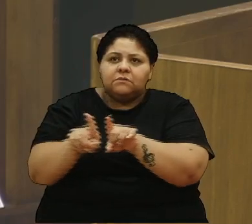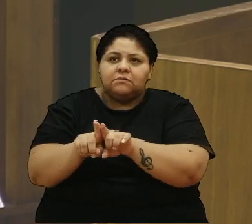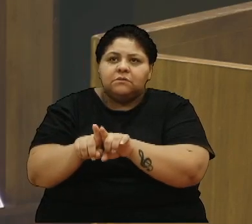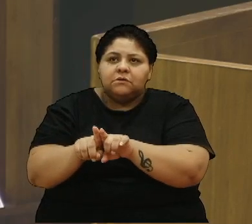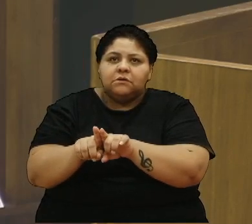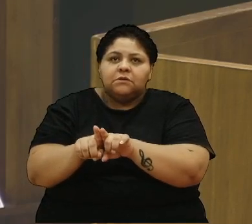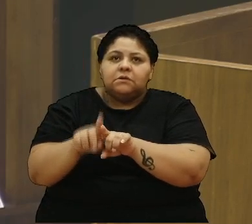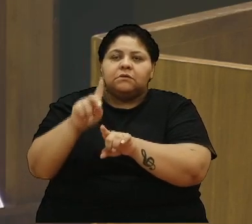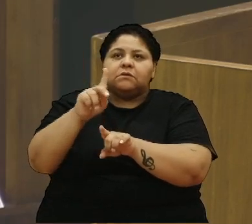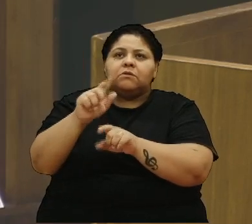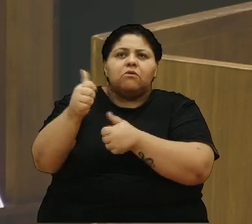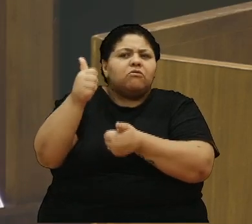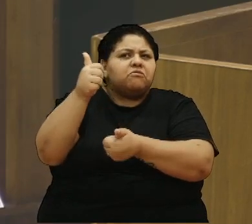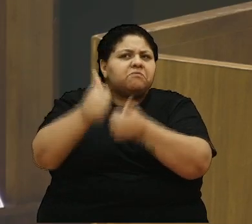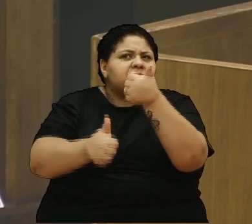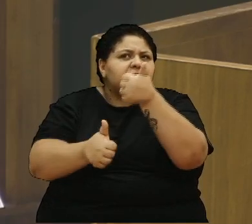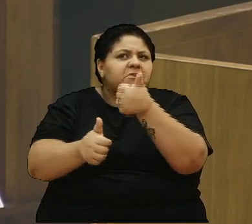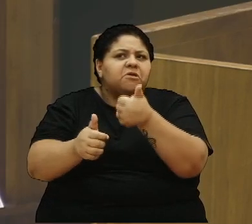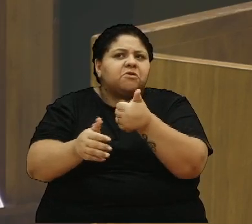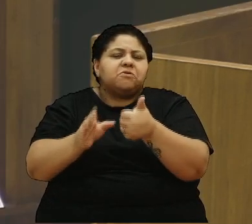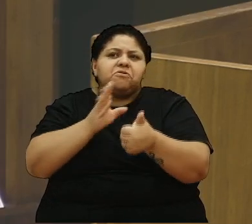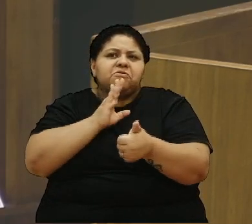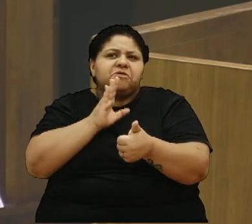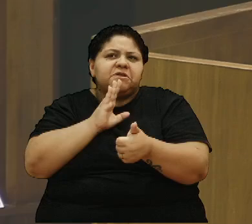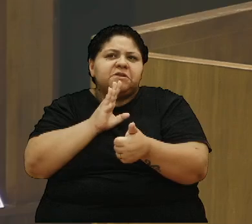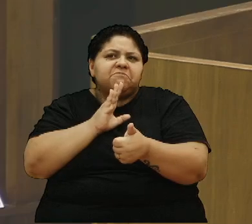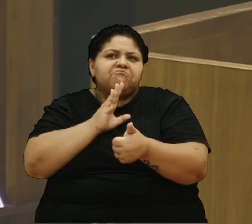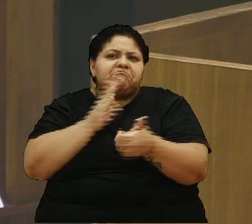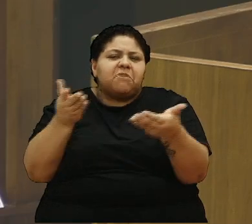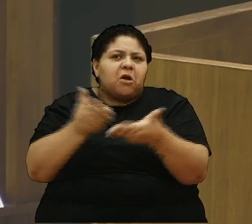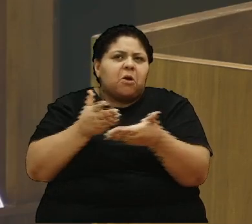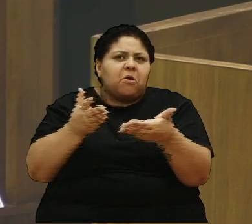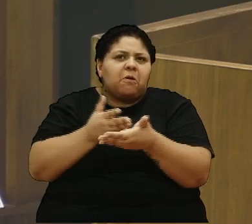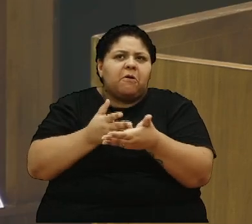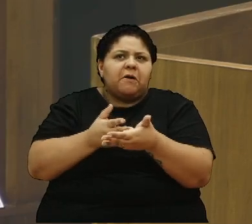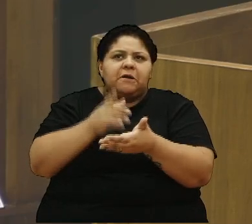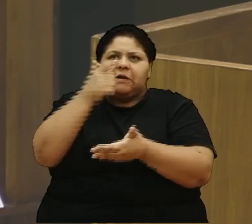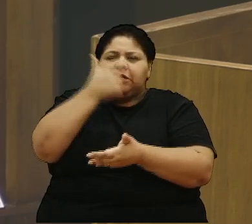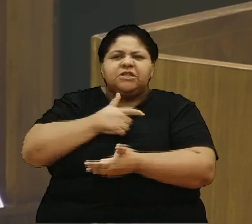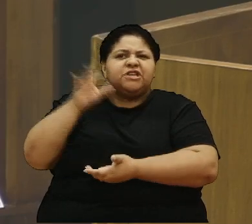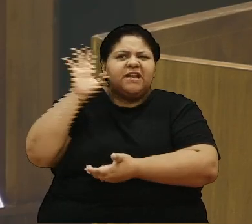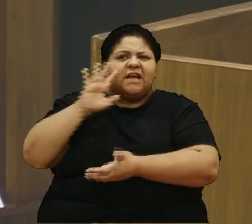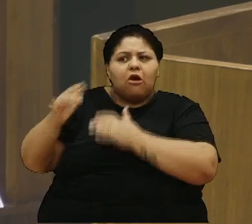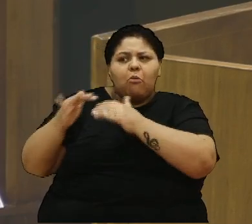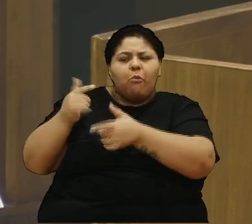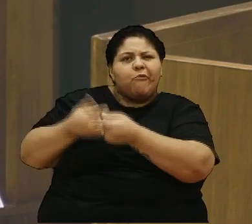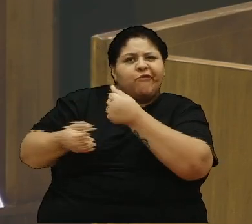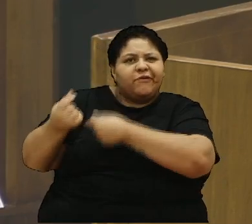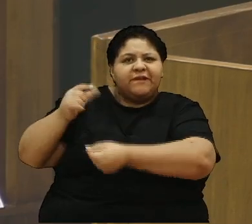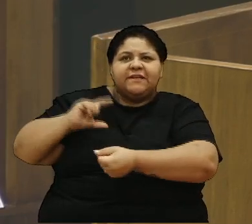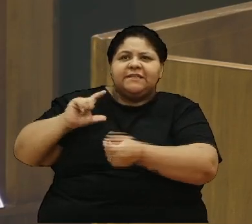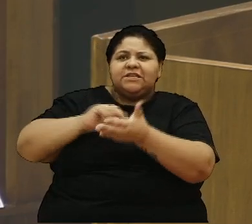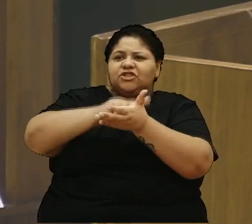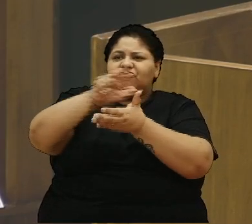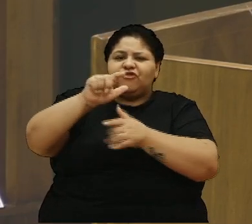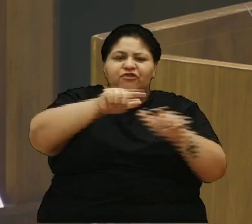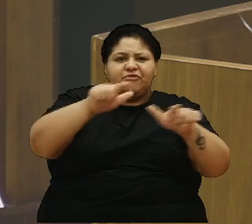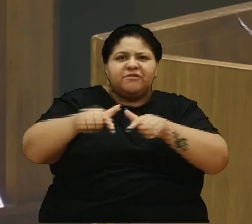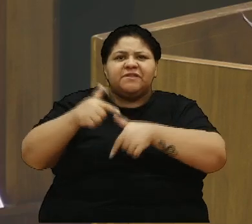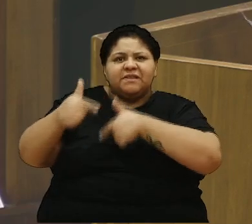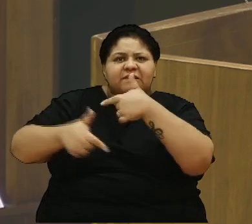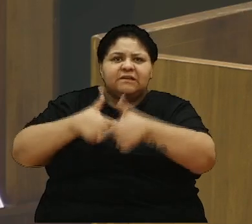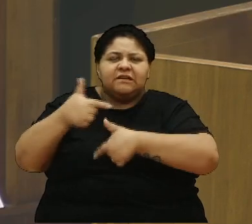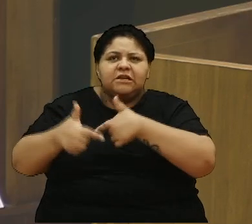conhecendo agora, mas o pessoal me enviou, gostei bastante, achei bem legal e movimenta muito, né? A economia caxiense tem diversos lugares já trabalhando com